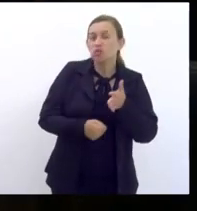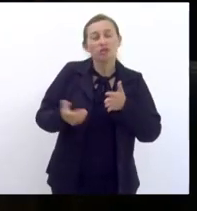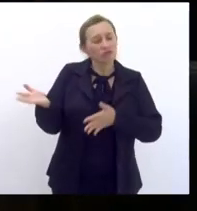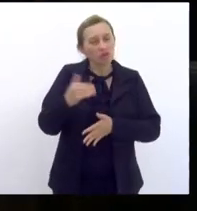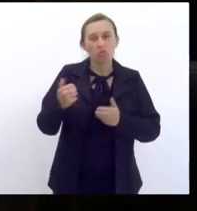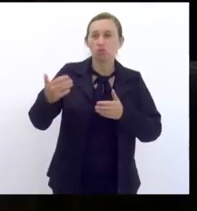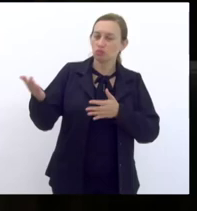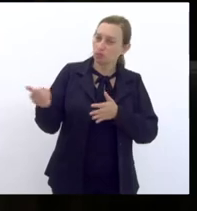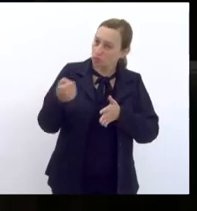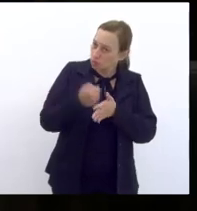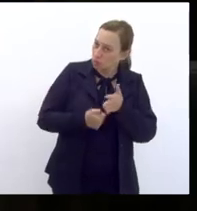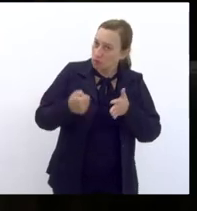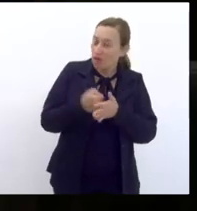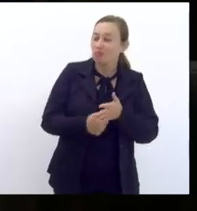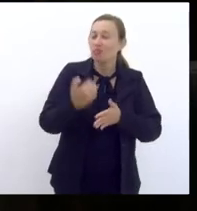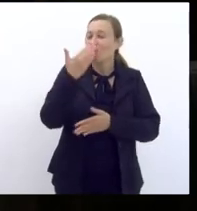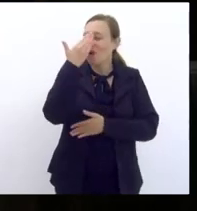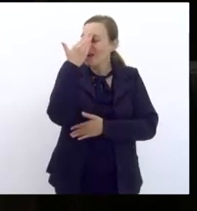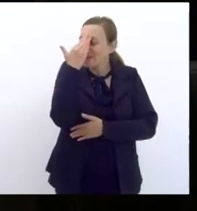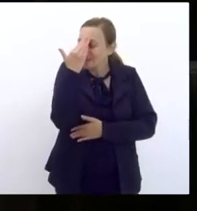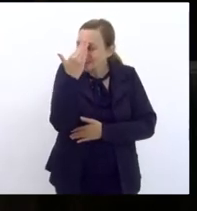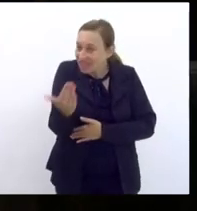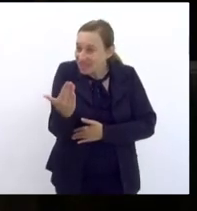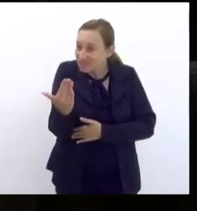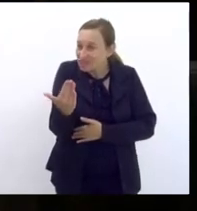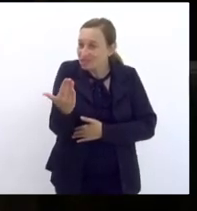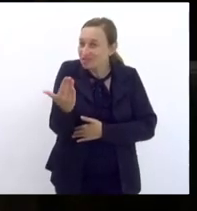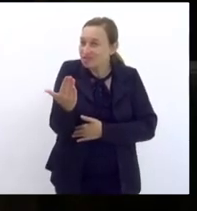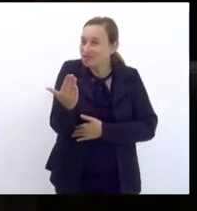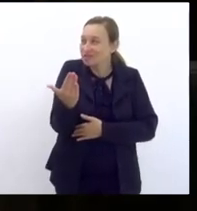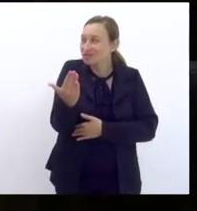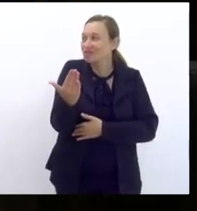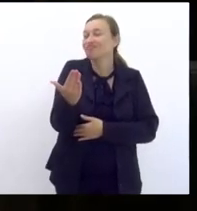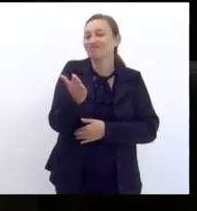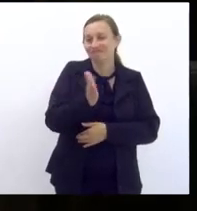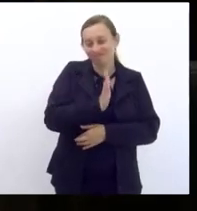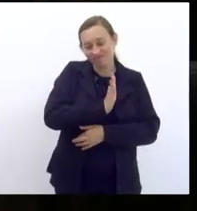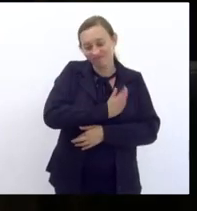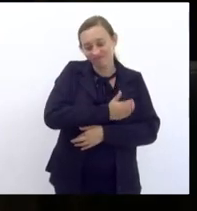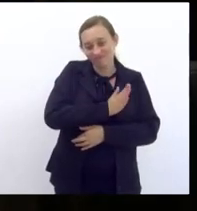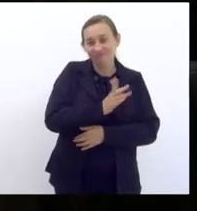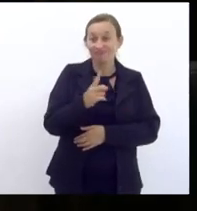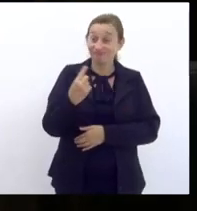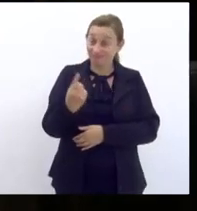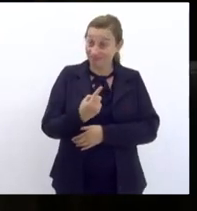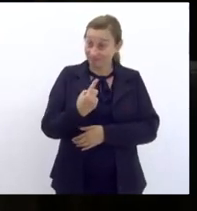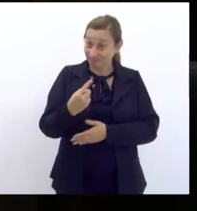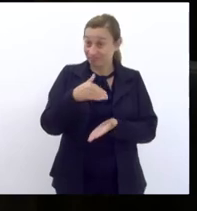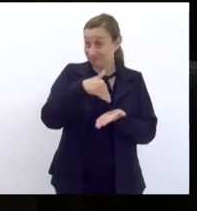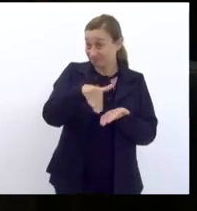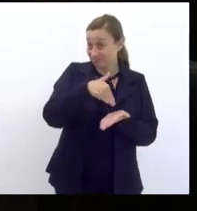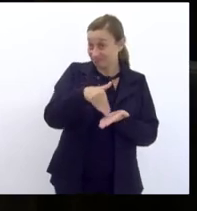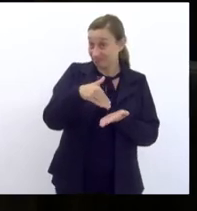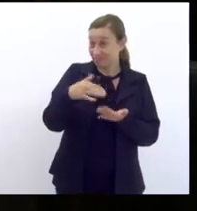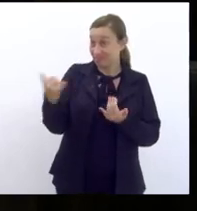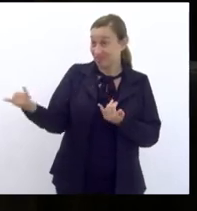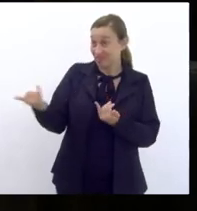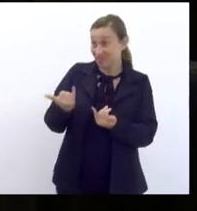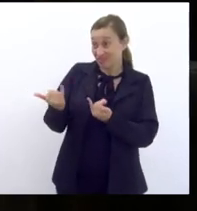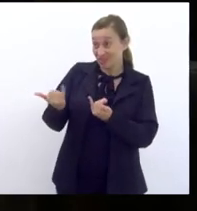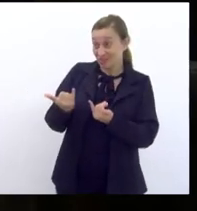então eu agradeço de coração ao nosso secretário com a notícia que nos trouxe